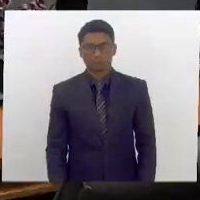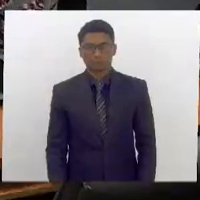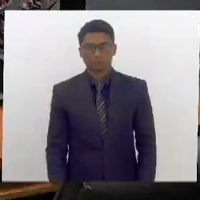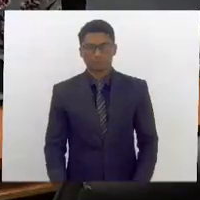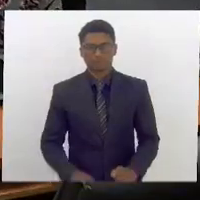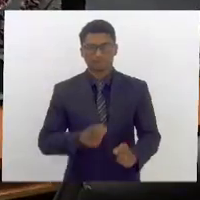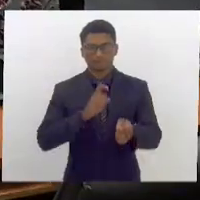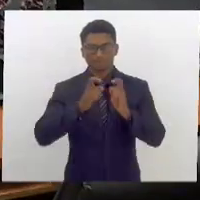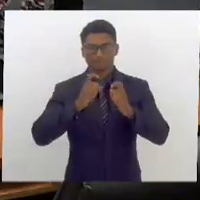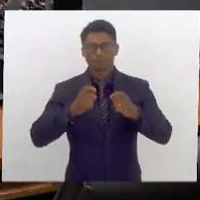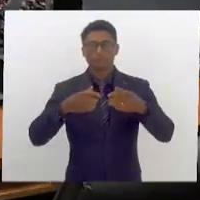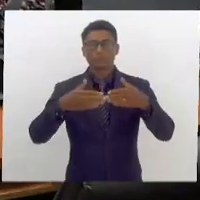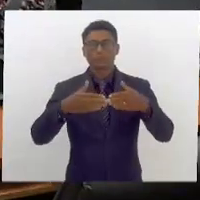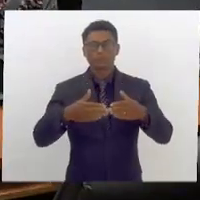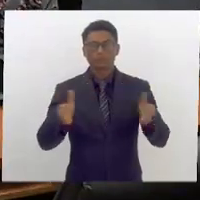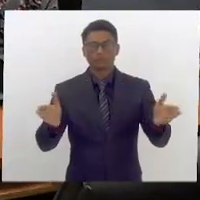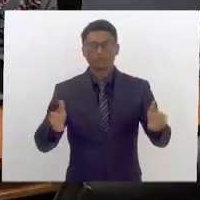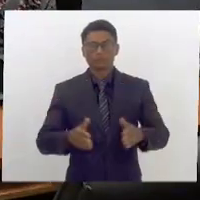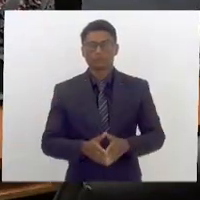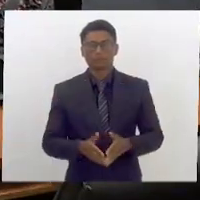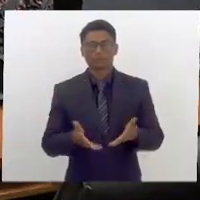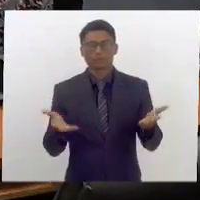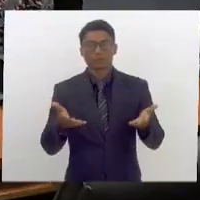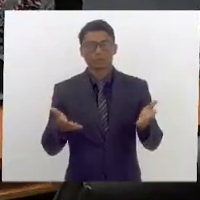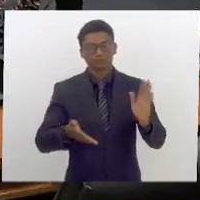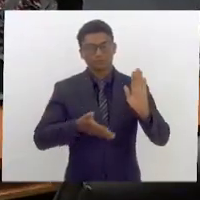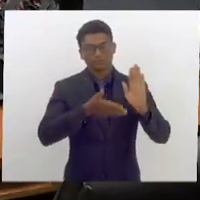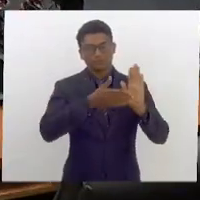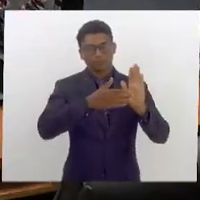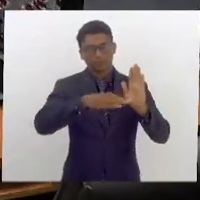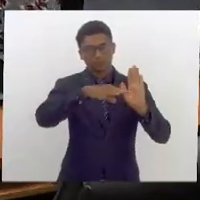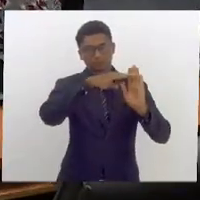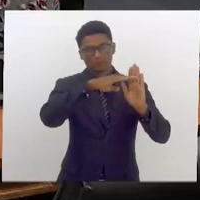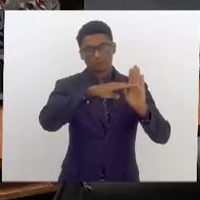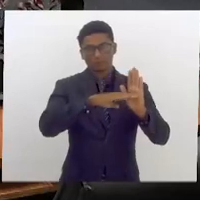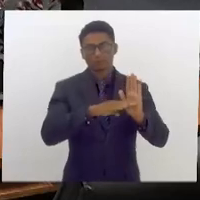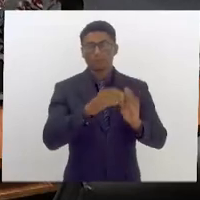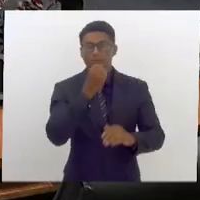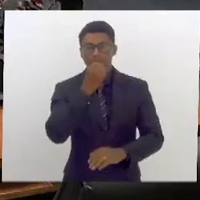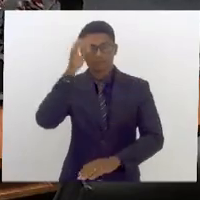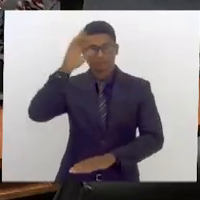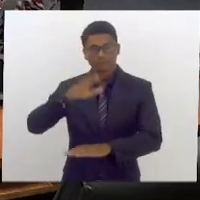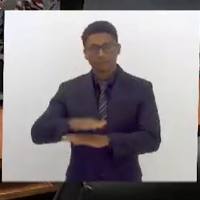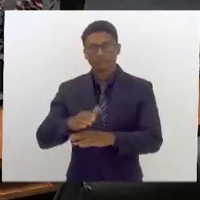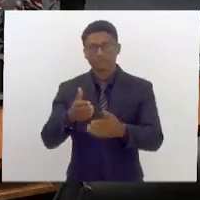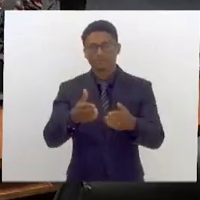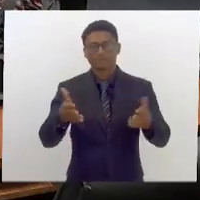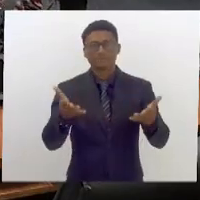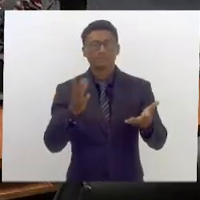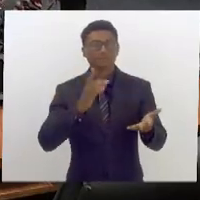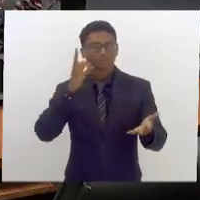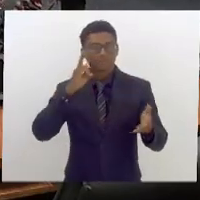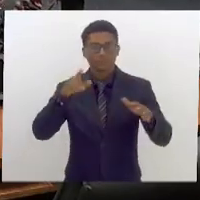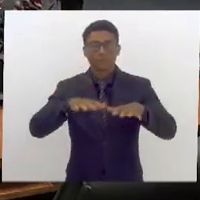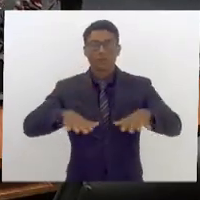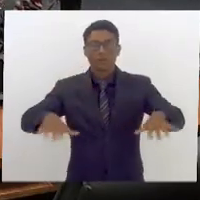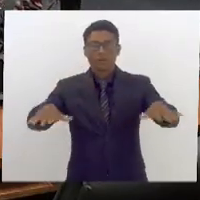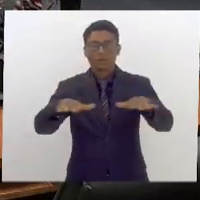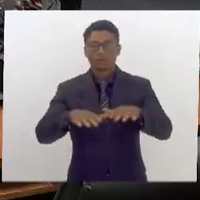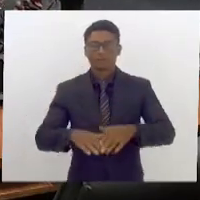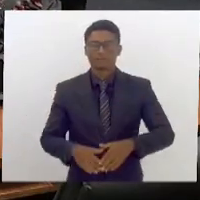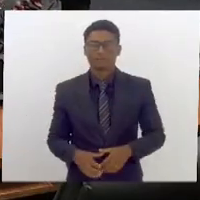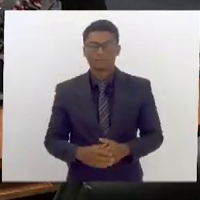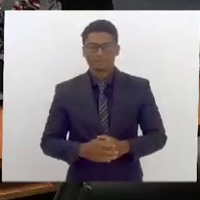Está reaberta a sessão. Passa-se a ordem do dia. Boa tarde a todos, senhoras e senhores deputadas e